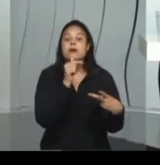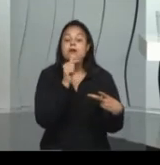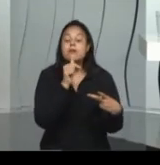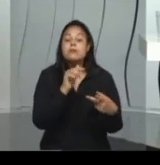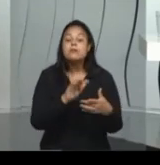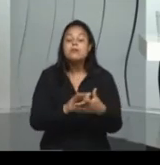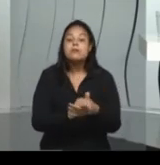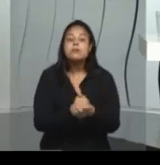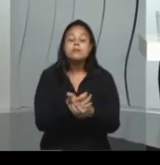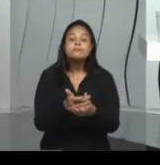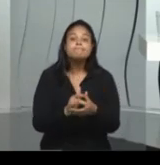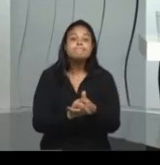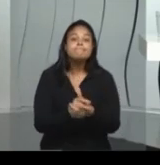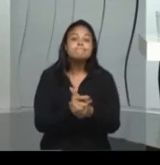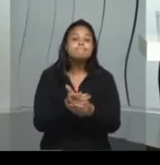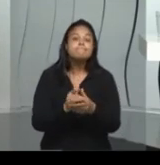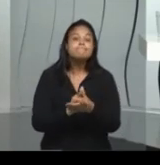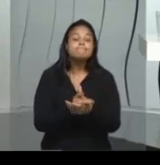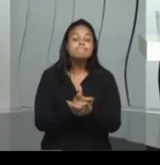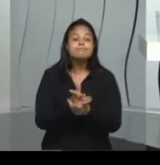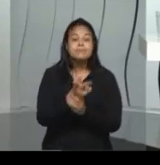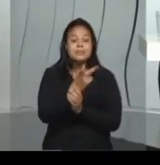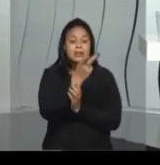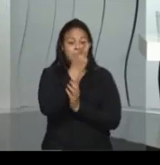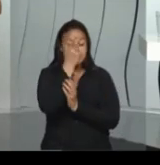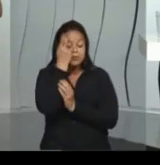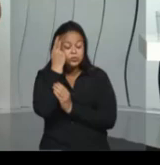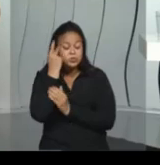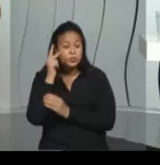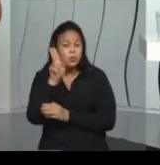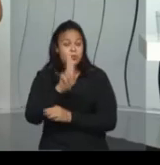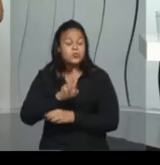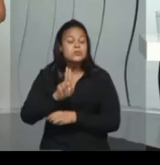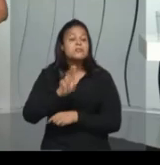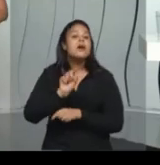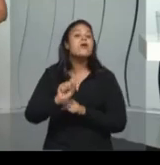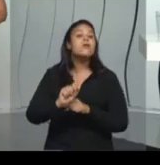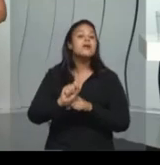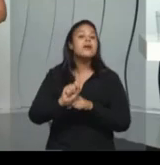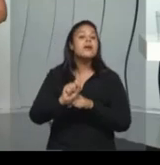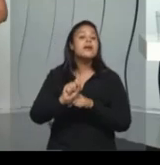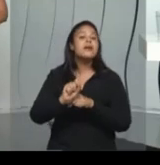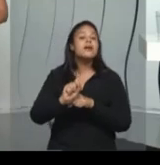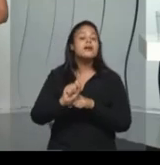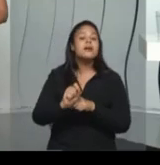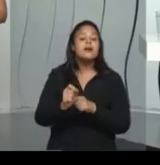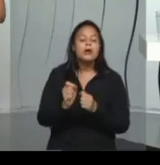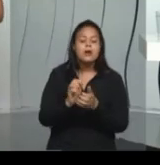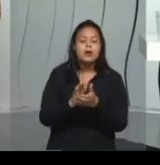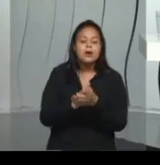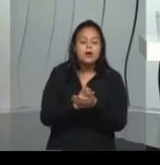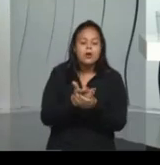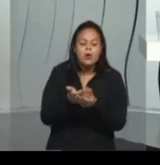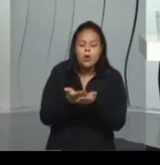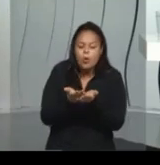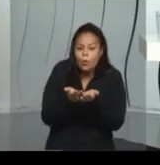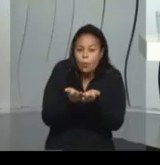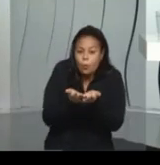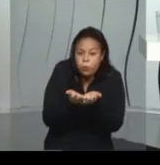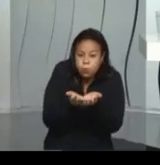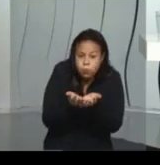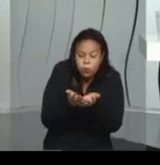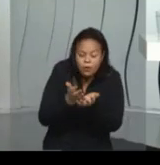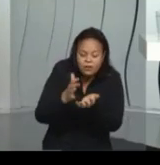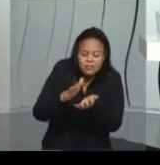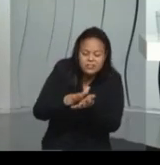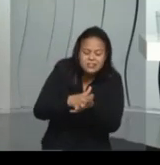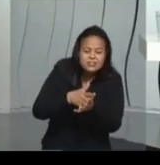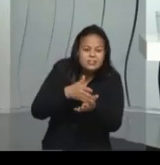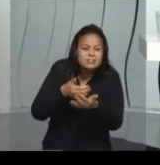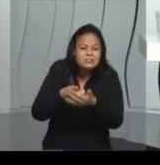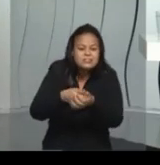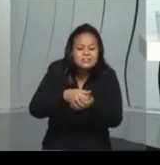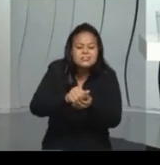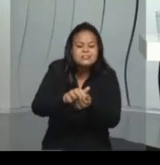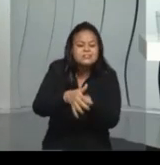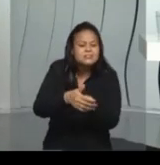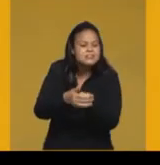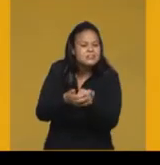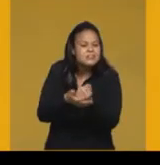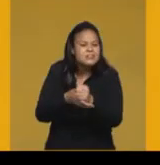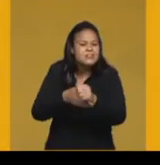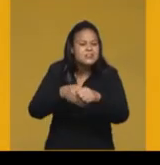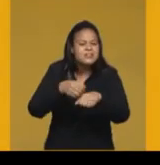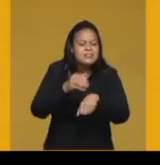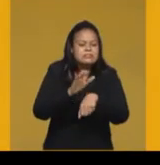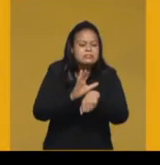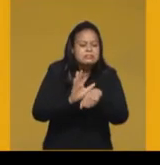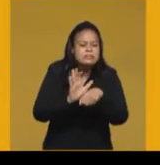e aí as pessoas vão usar cinza para fazer uma higienização. Então ela mostra esse